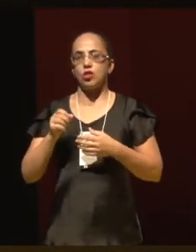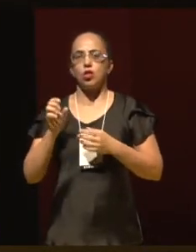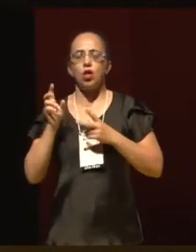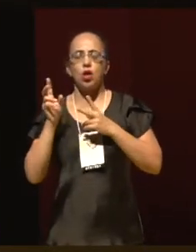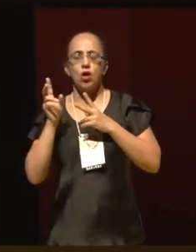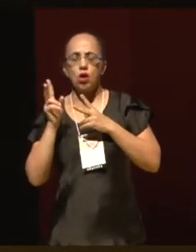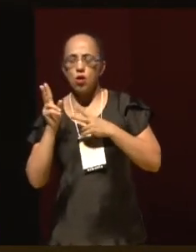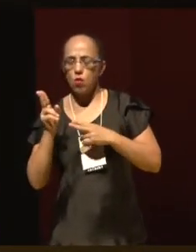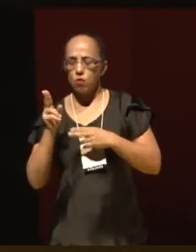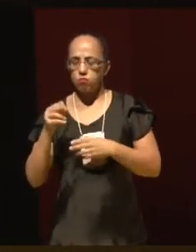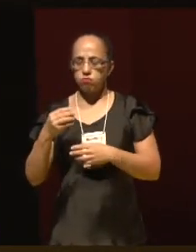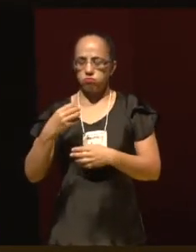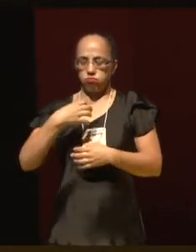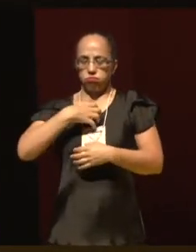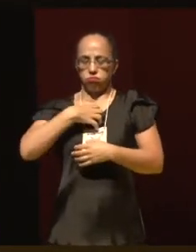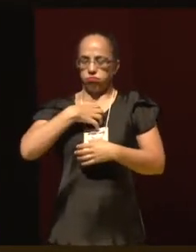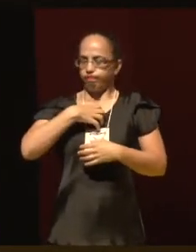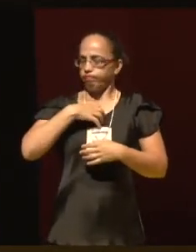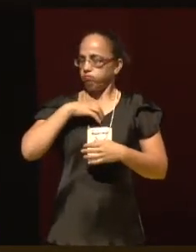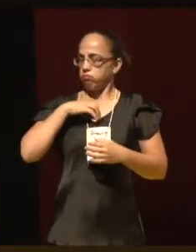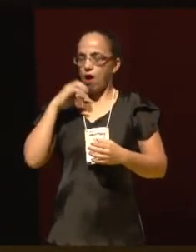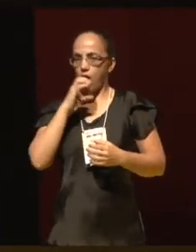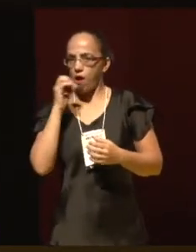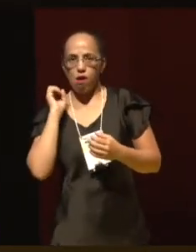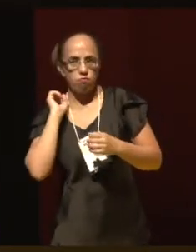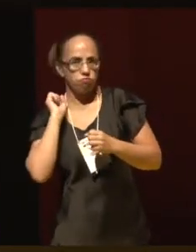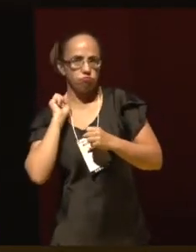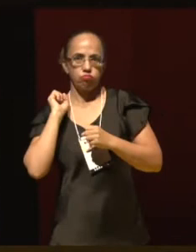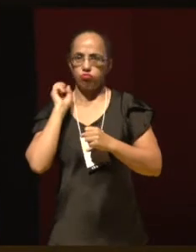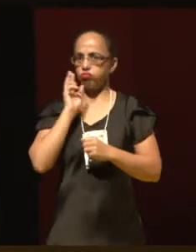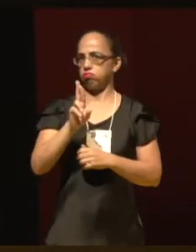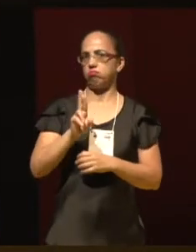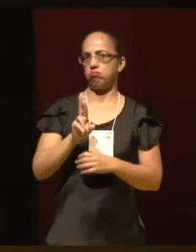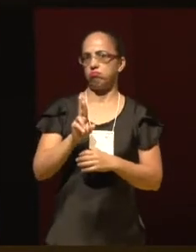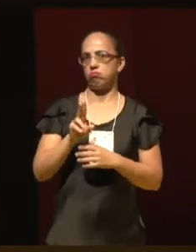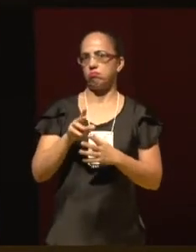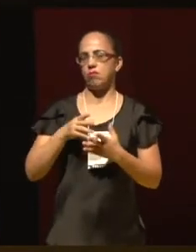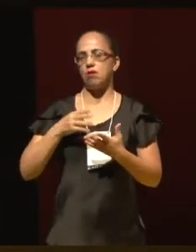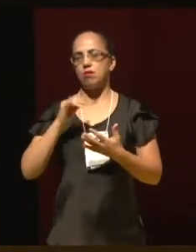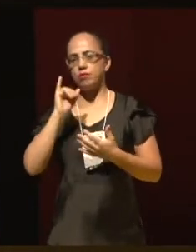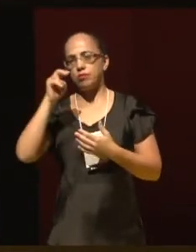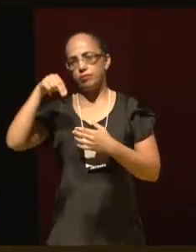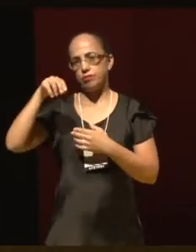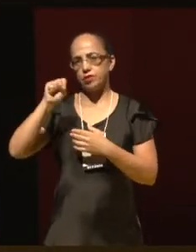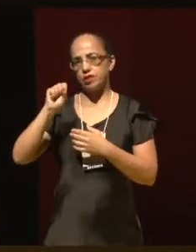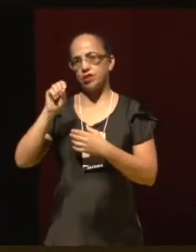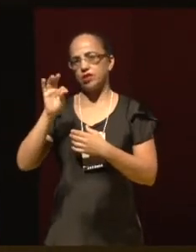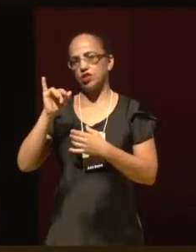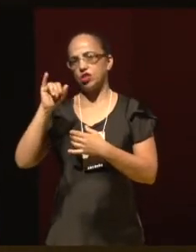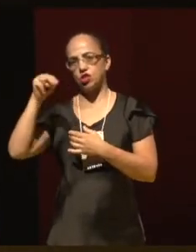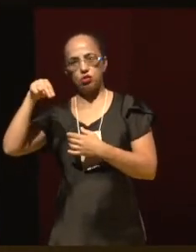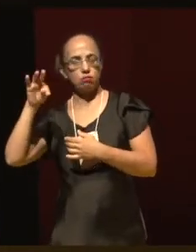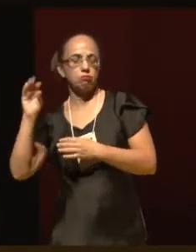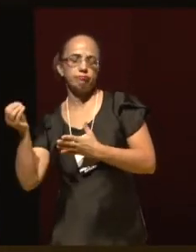Nível 1, lei de reprodução, conservação, destruição.